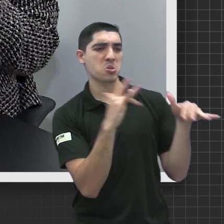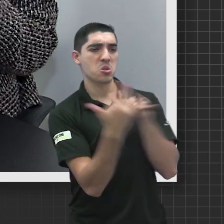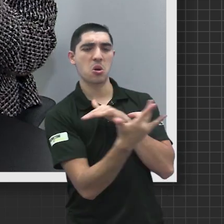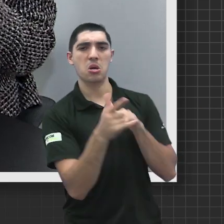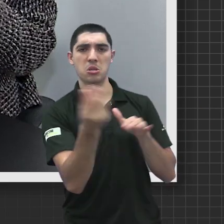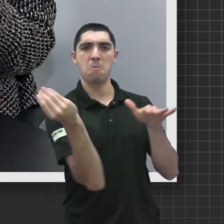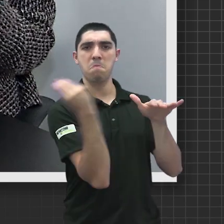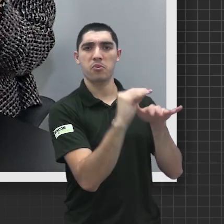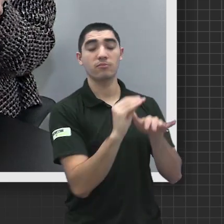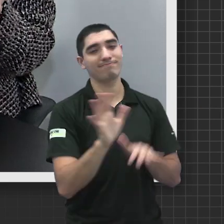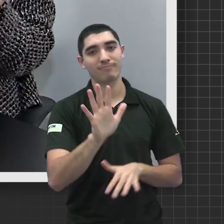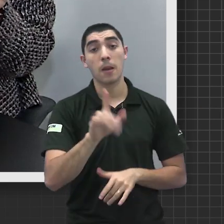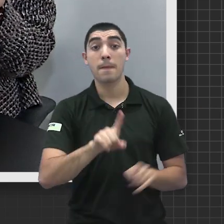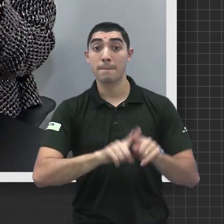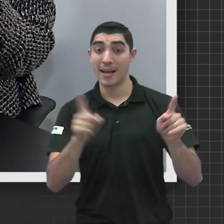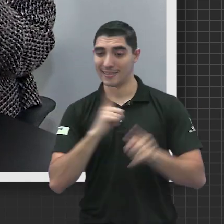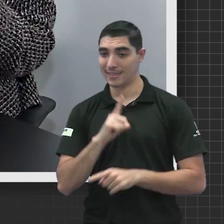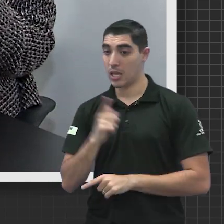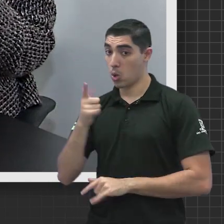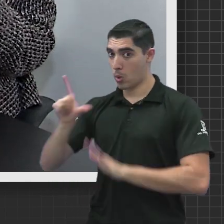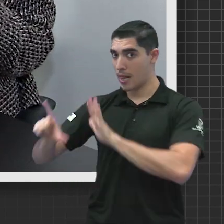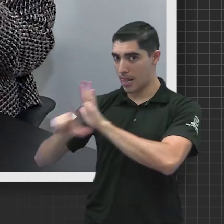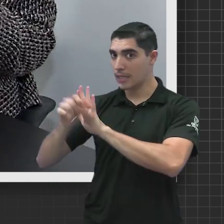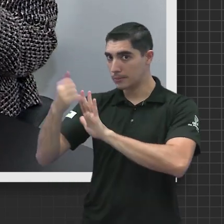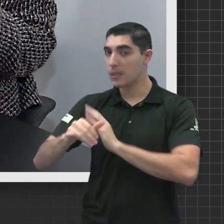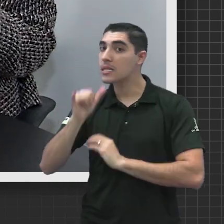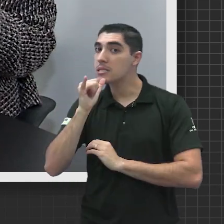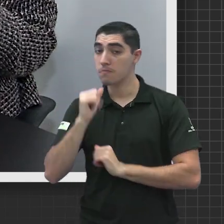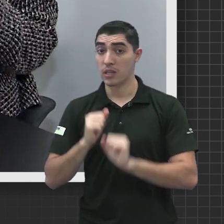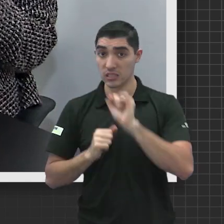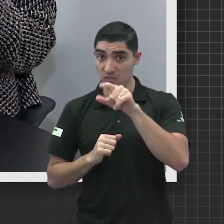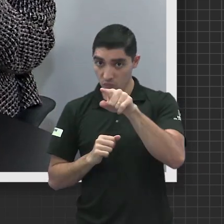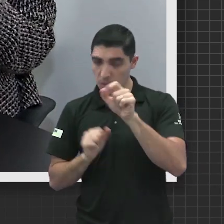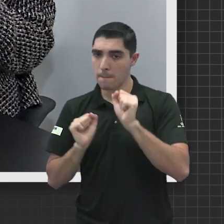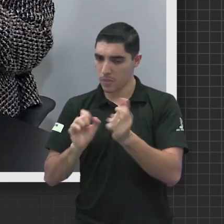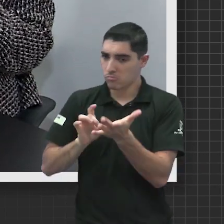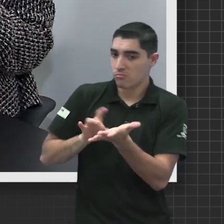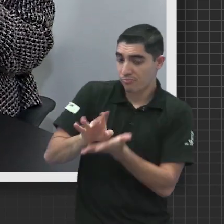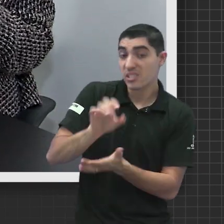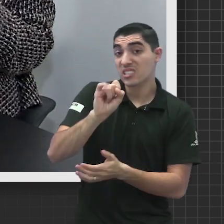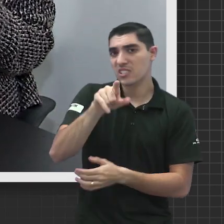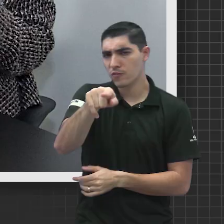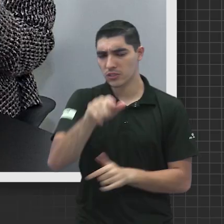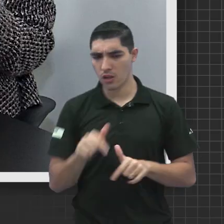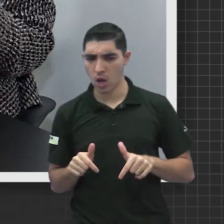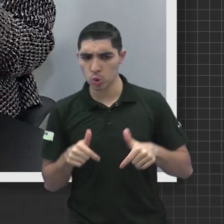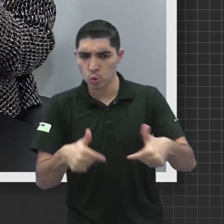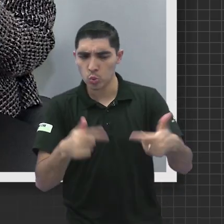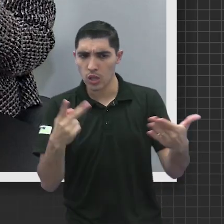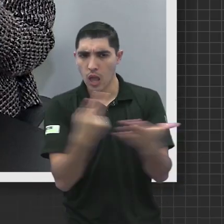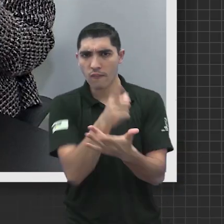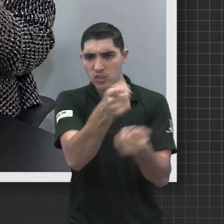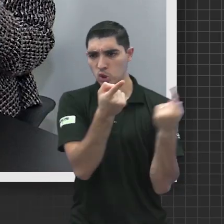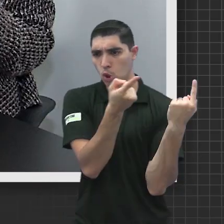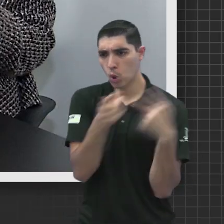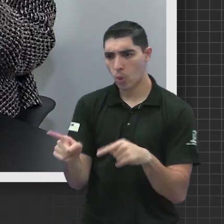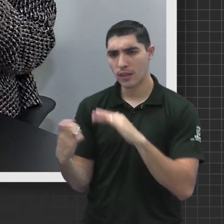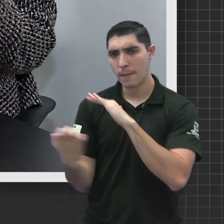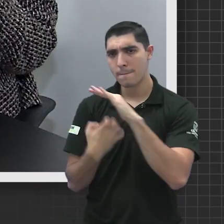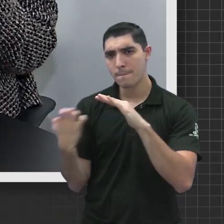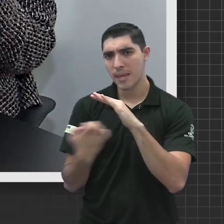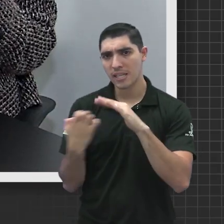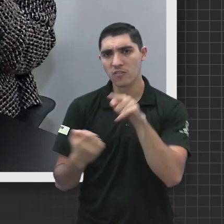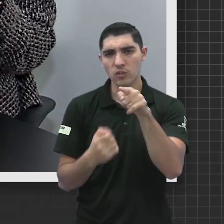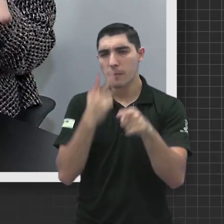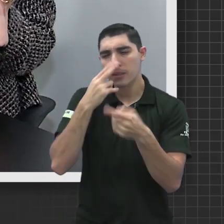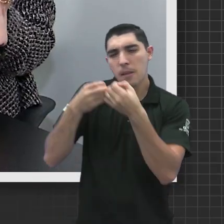rede social. Contudo, há uma lei falando que você pode ser mandado embora caso você faça algum ato lesivo contra a empresa. O que